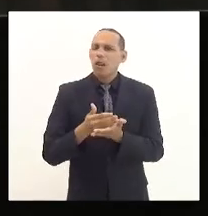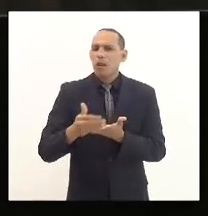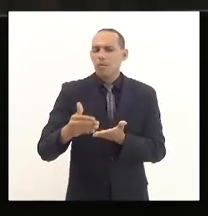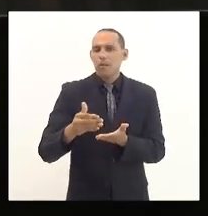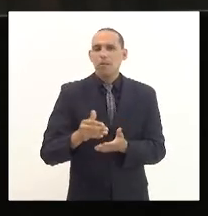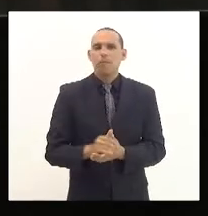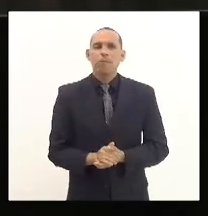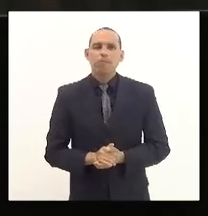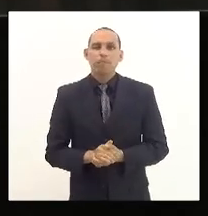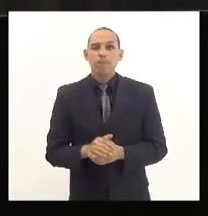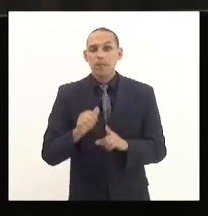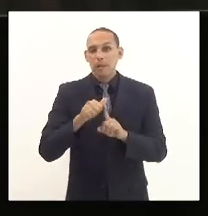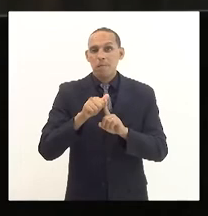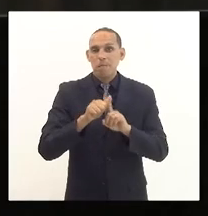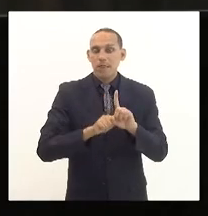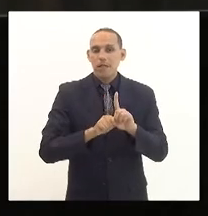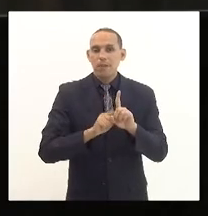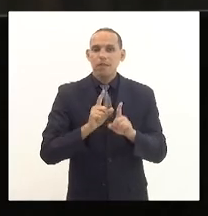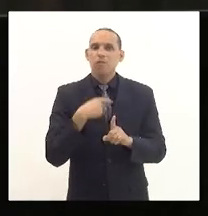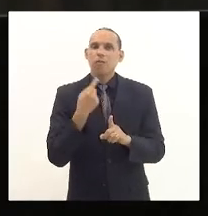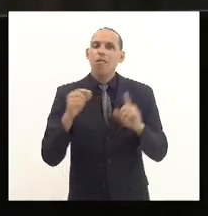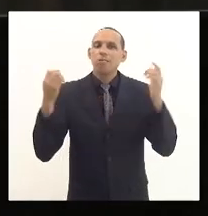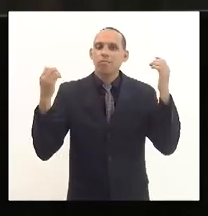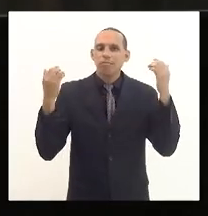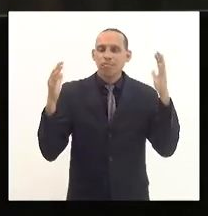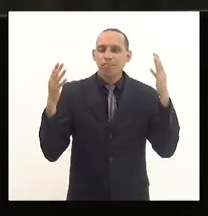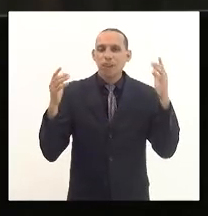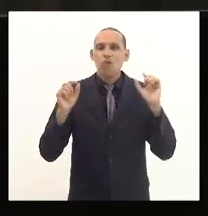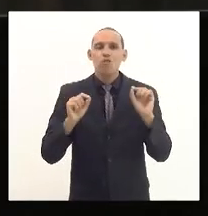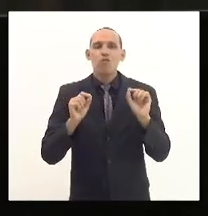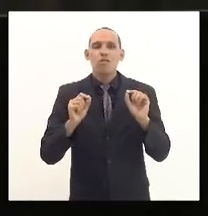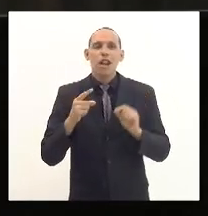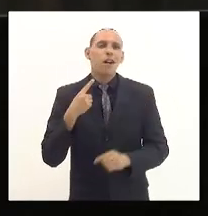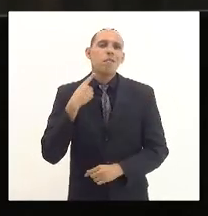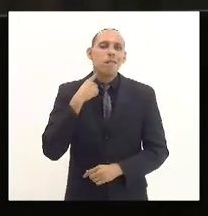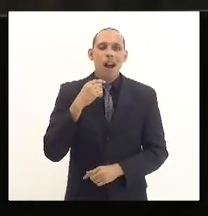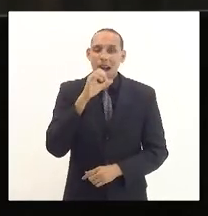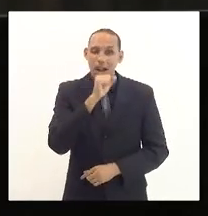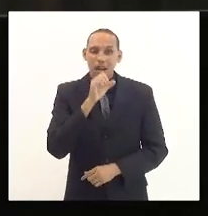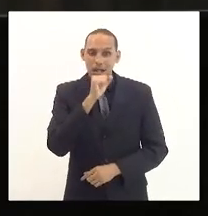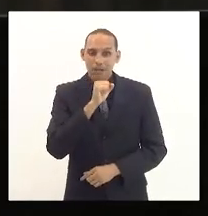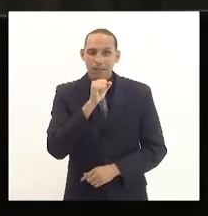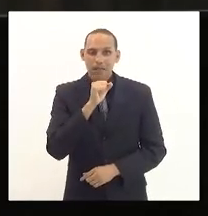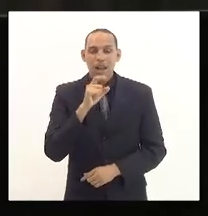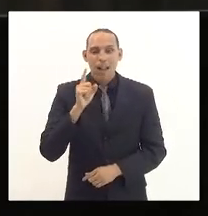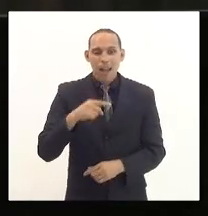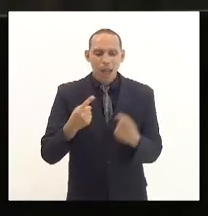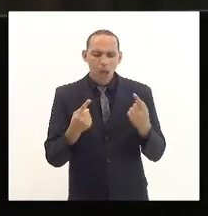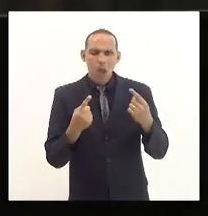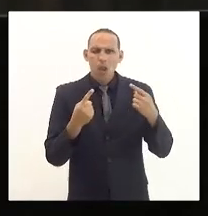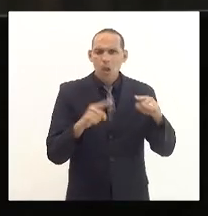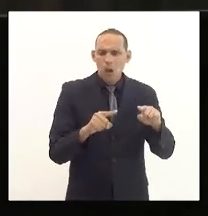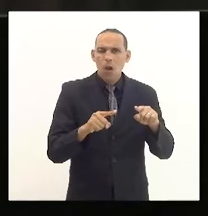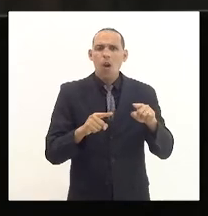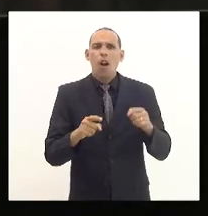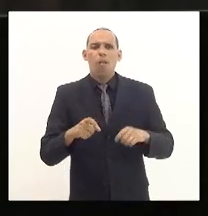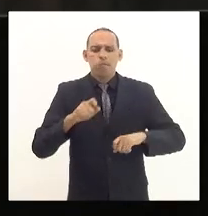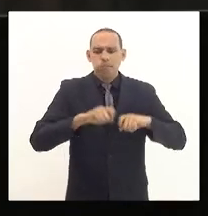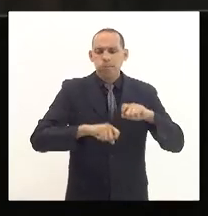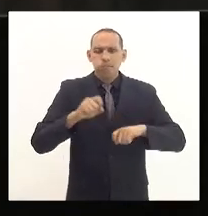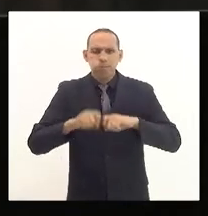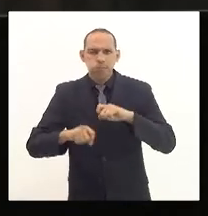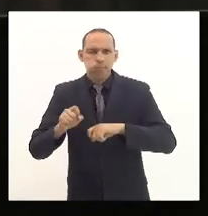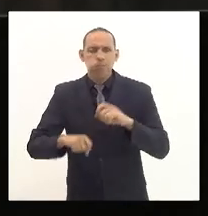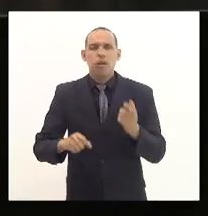de combate um mês que a gente comemora né o maio laranja de combate ao abuso e exploração sexual de criança e adolescente